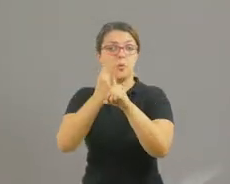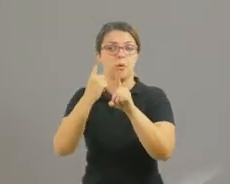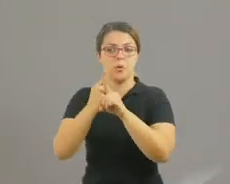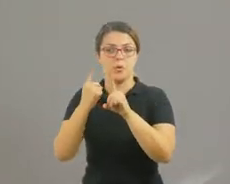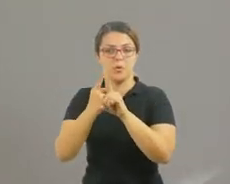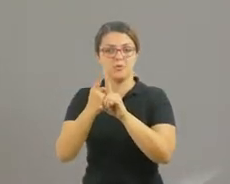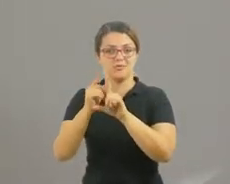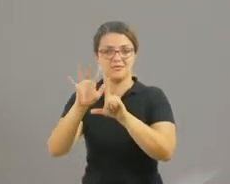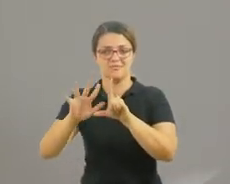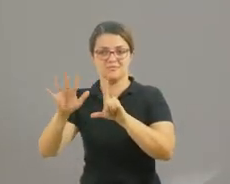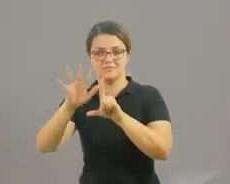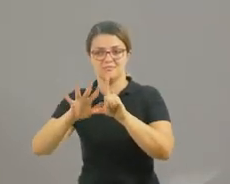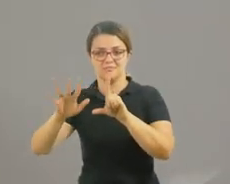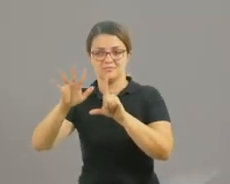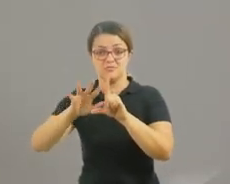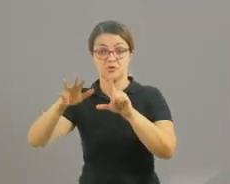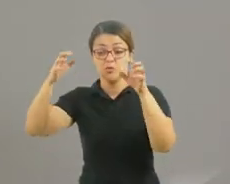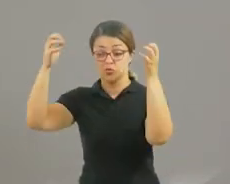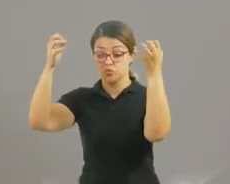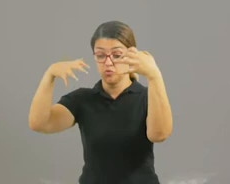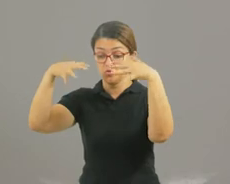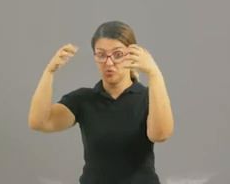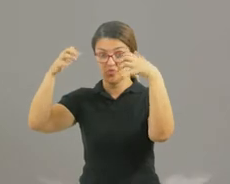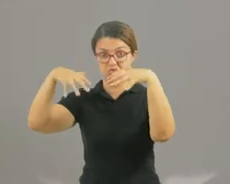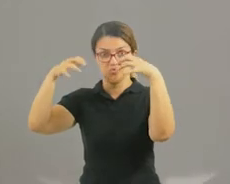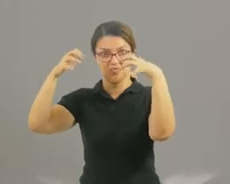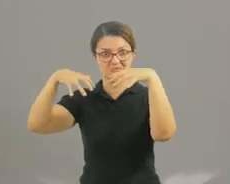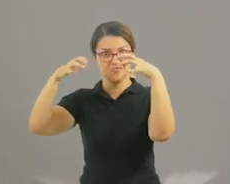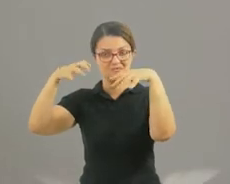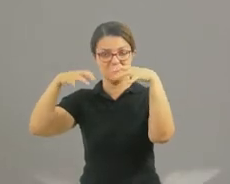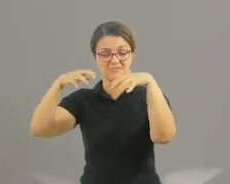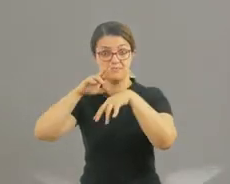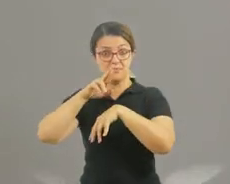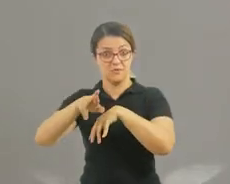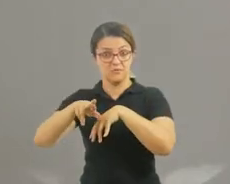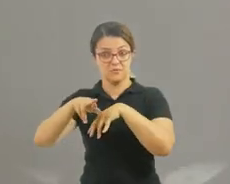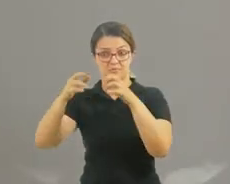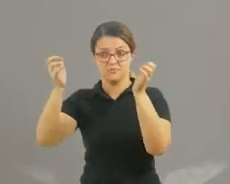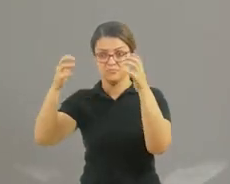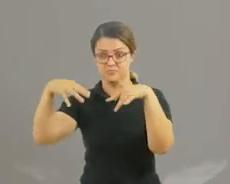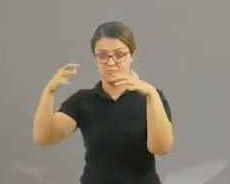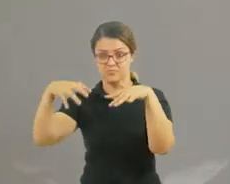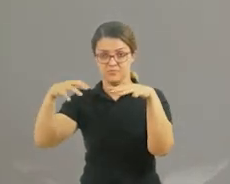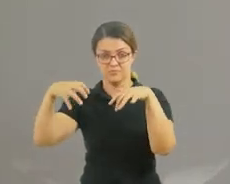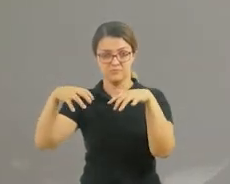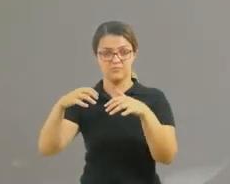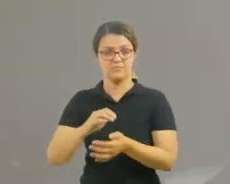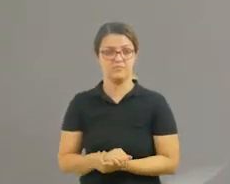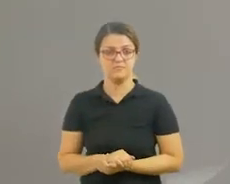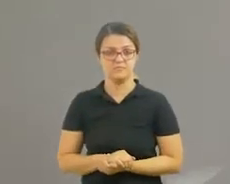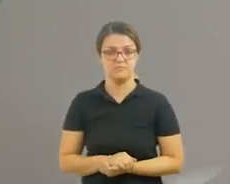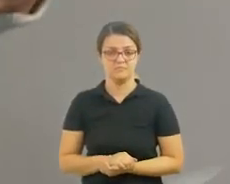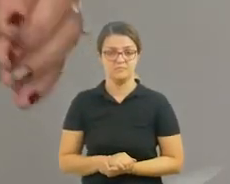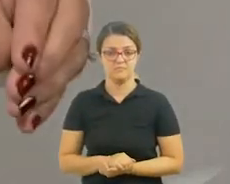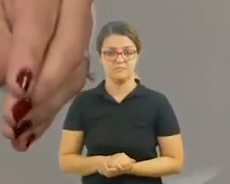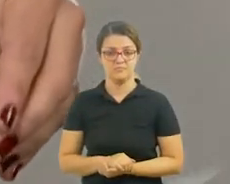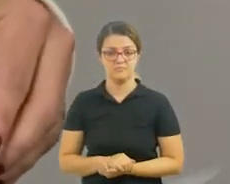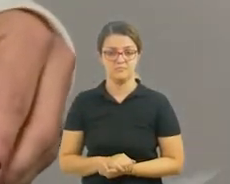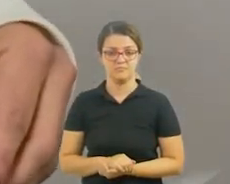a figura da nuvem e a palavra da resposta, no caso, chuva.